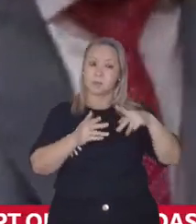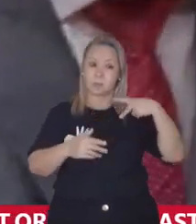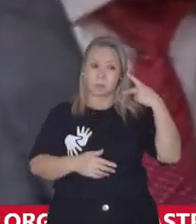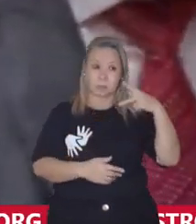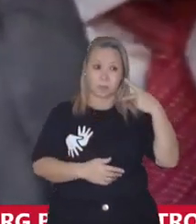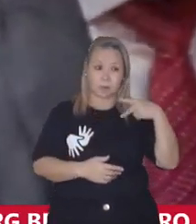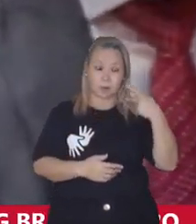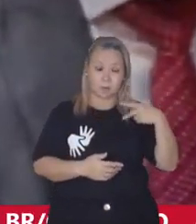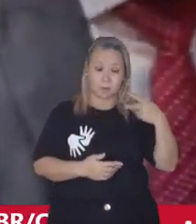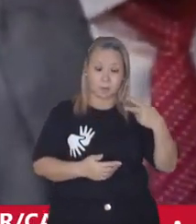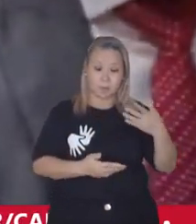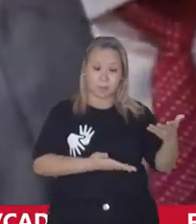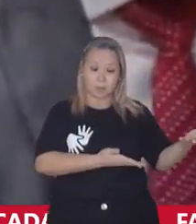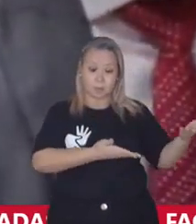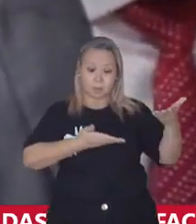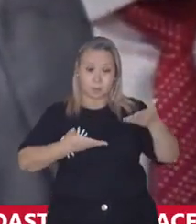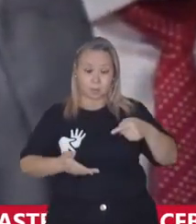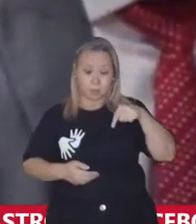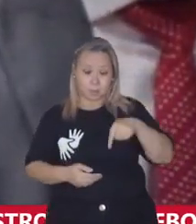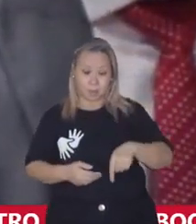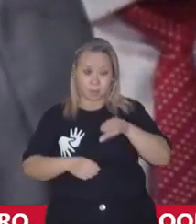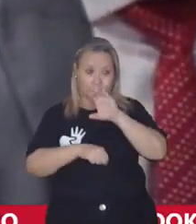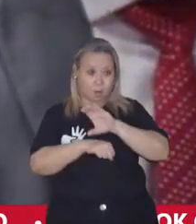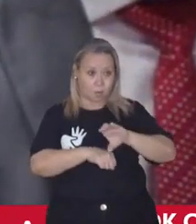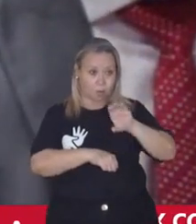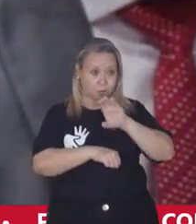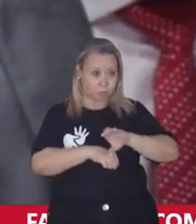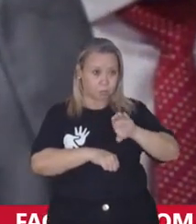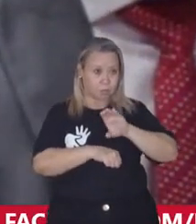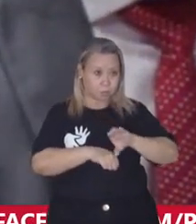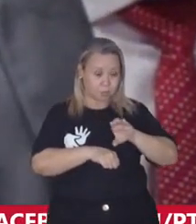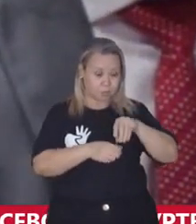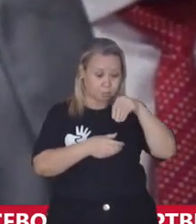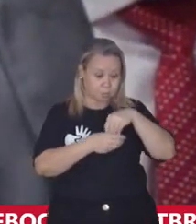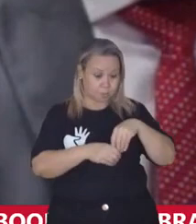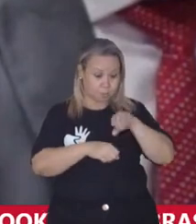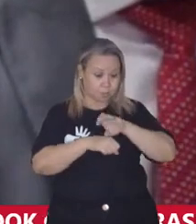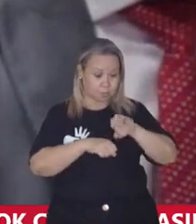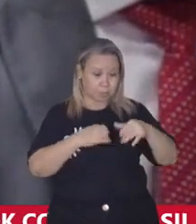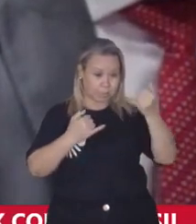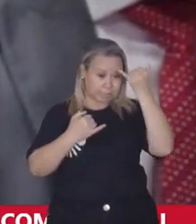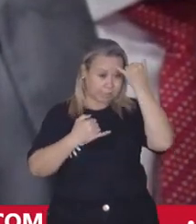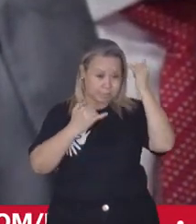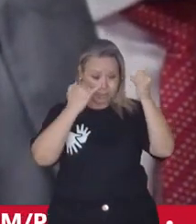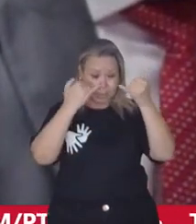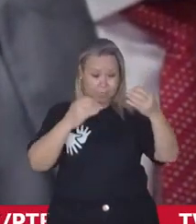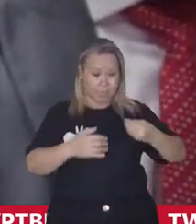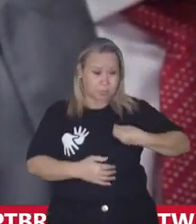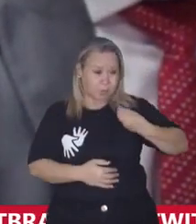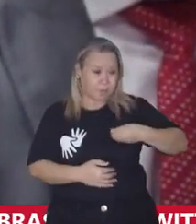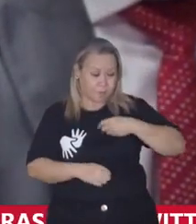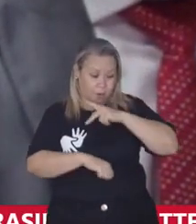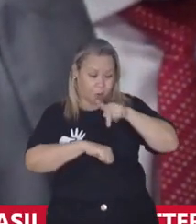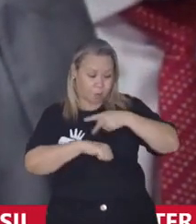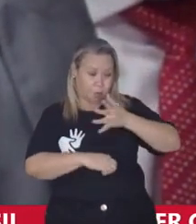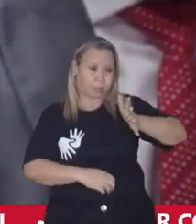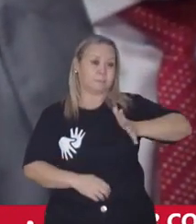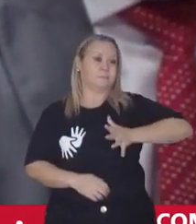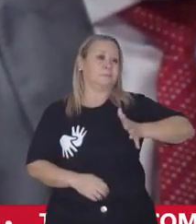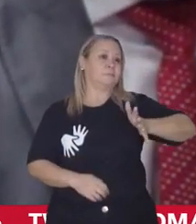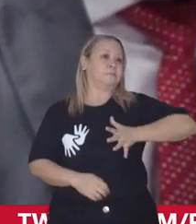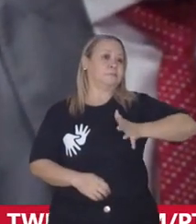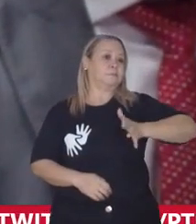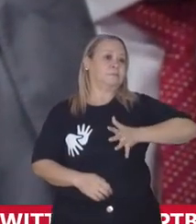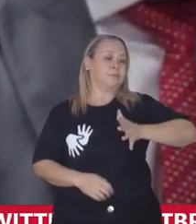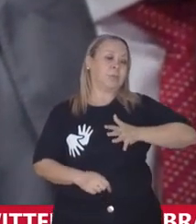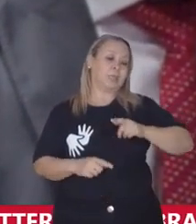nós que trouxemos para dentro da Constituição, né, essa ideia de viver num país rico,